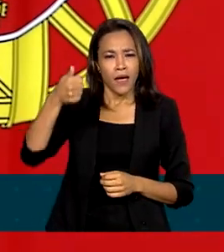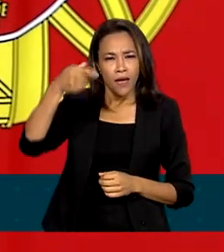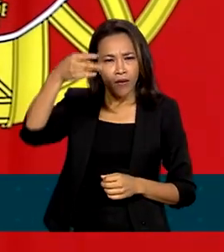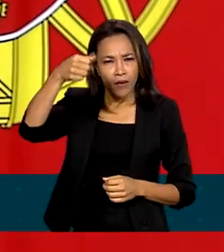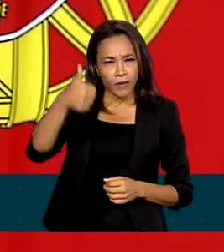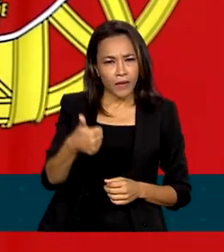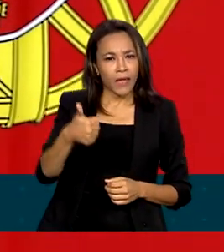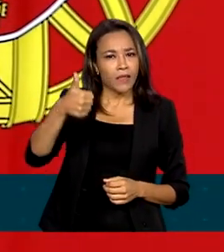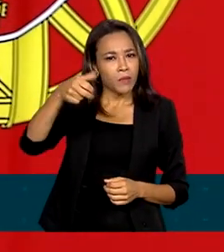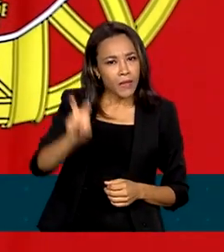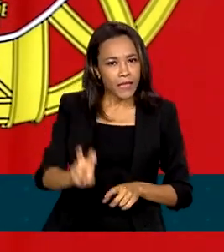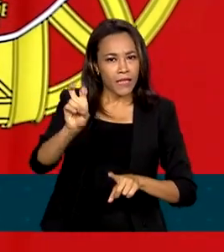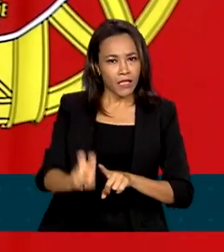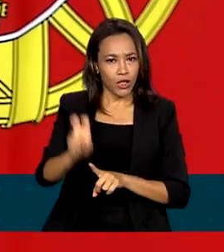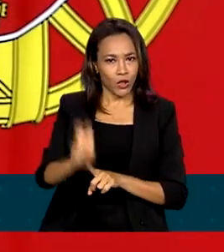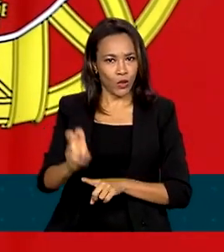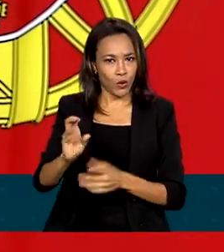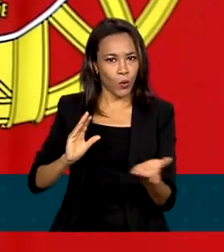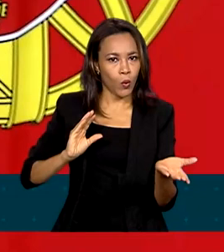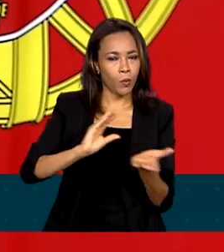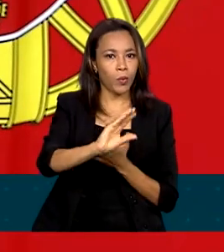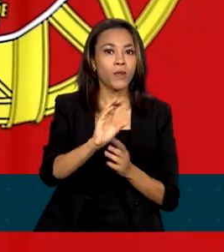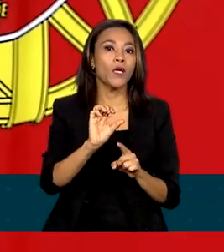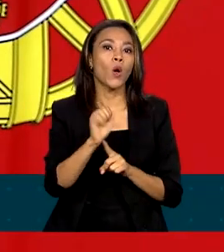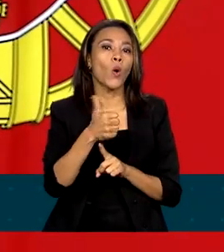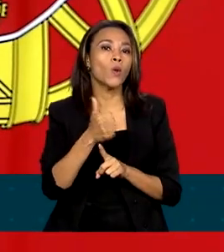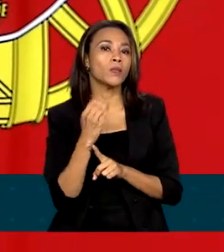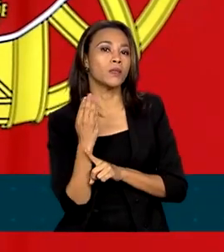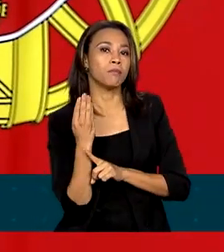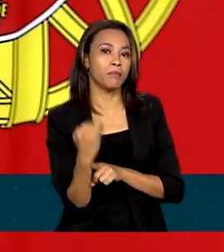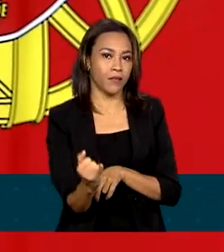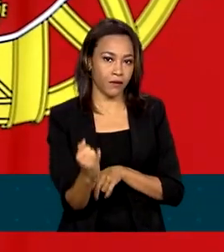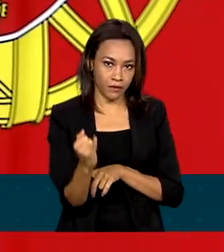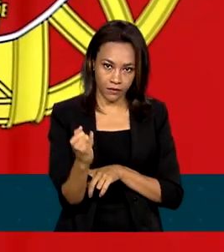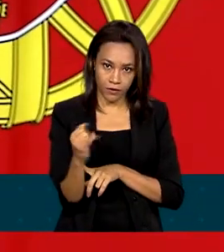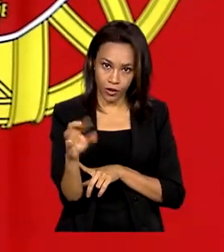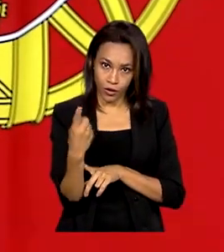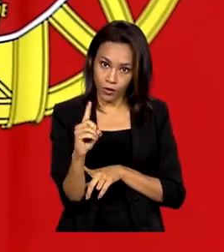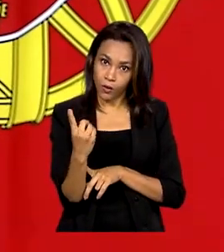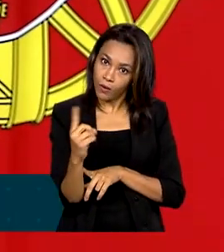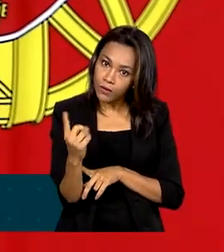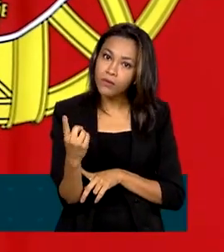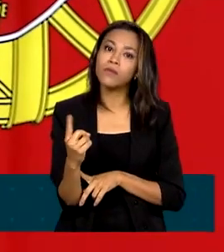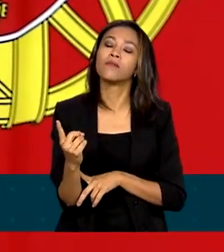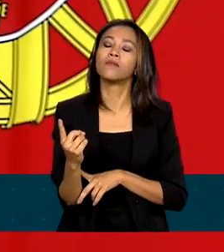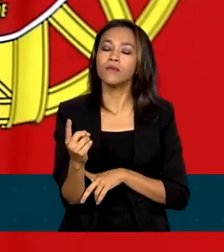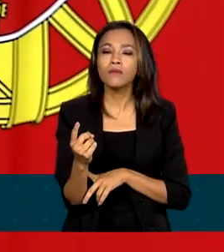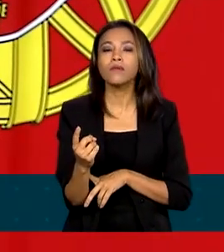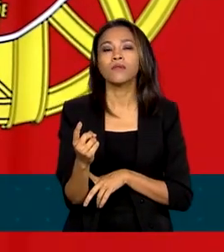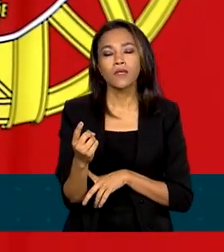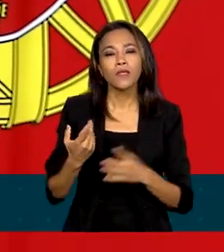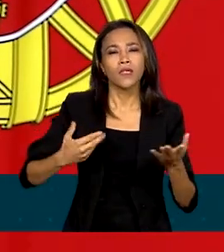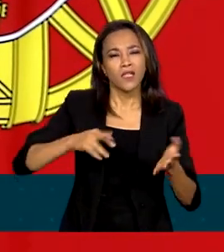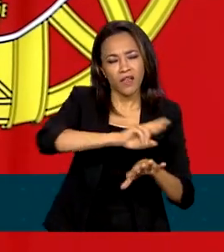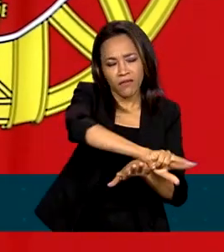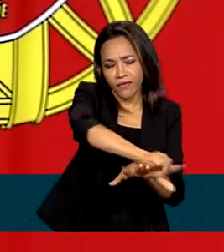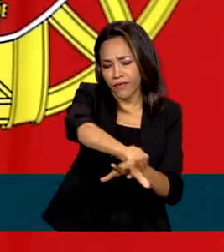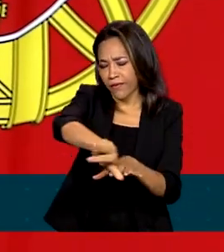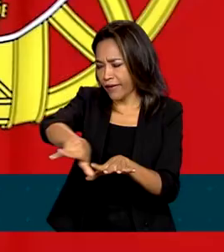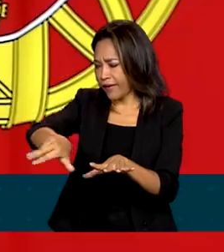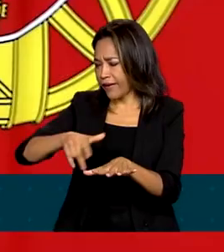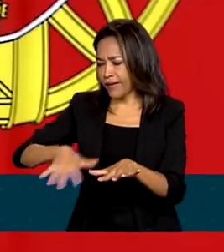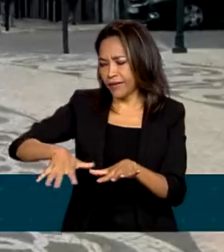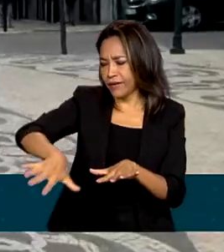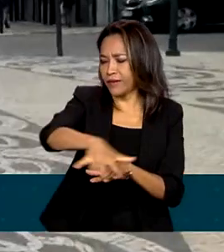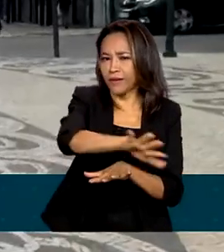e tem cerca de 11 bilhões de dólares investidos em diferentes áreas, em diferentes